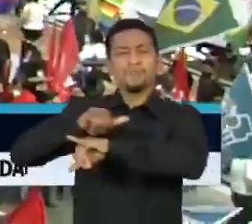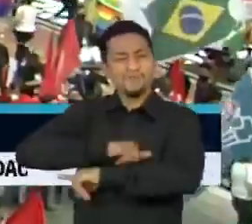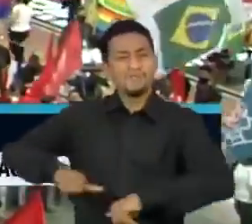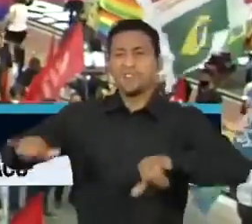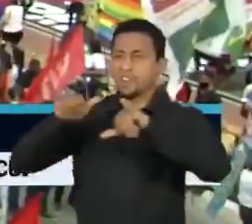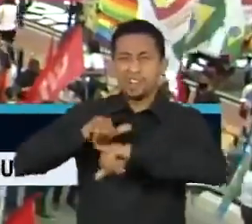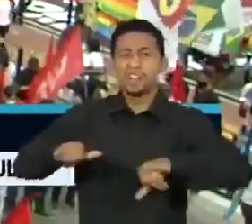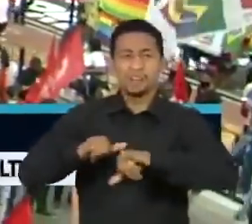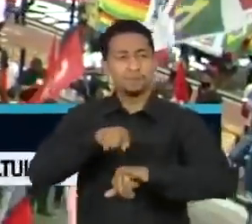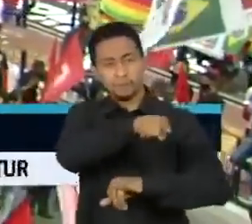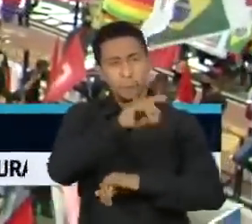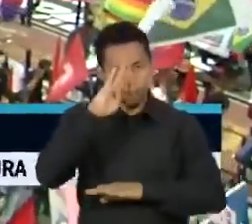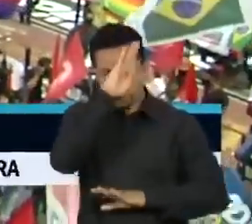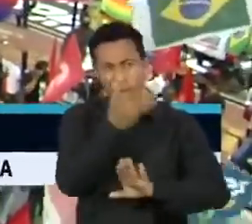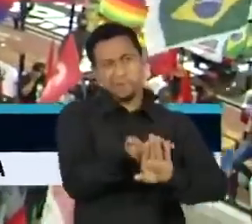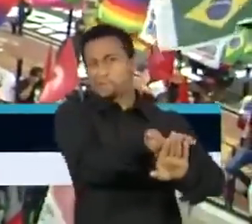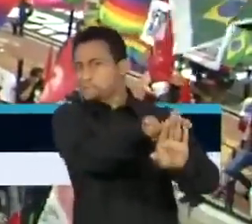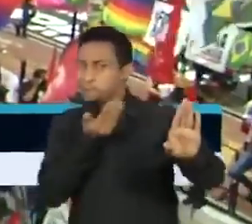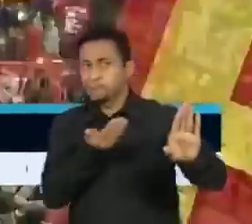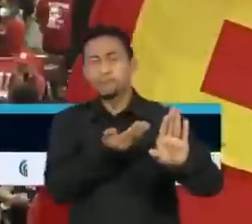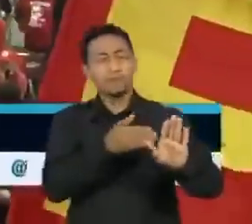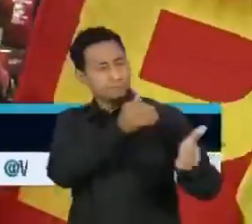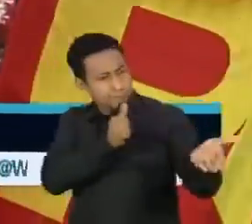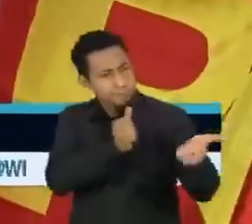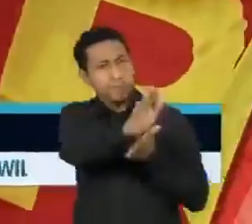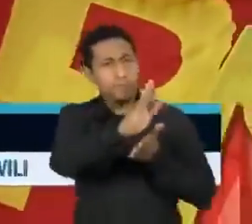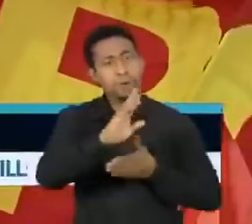o afastamento de Jair Bolsonaro.